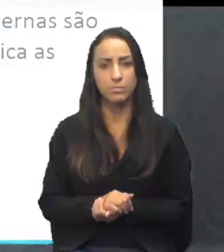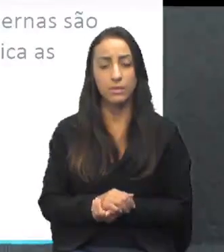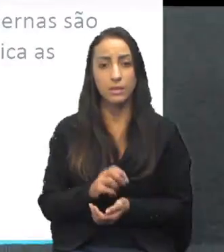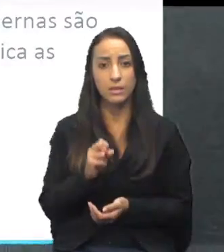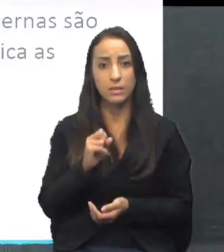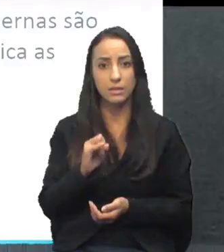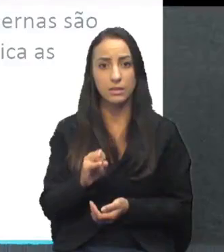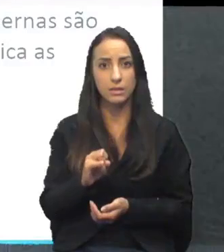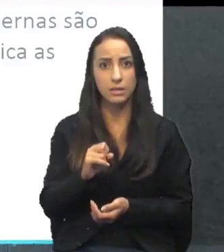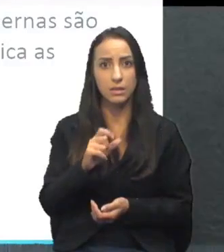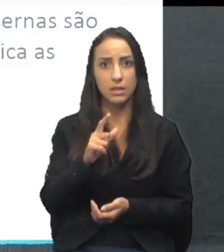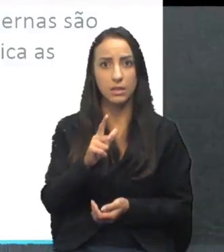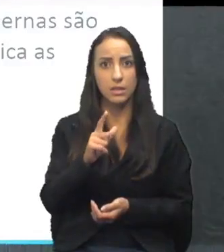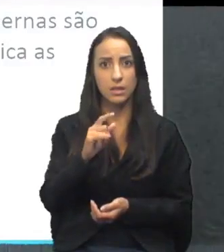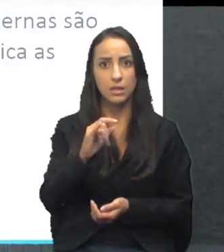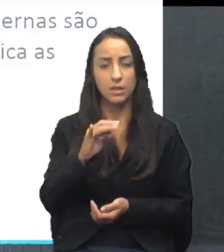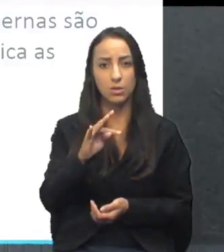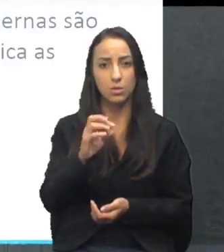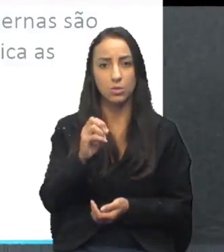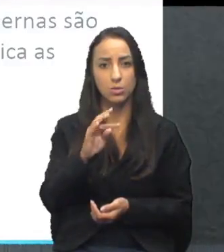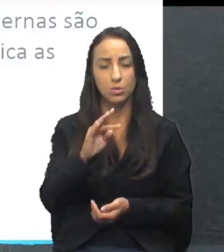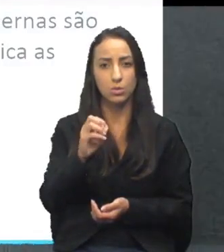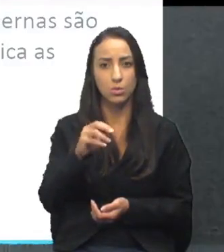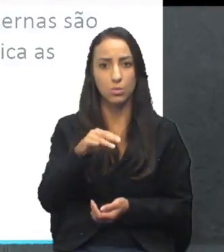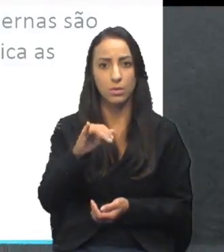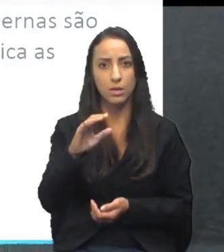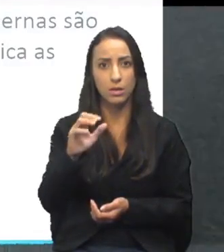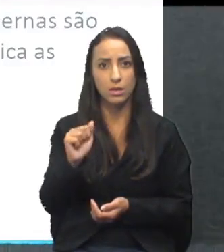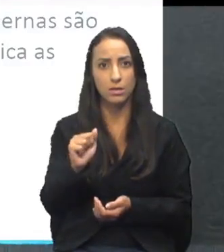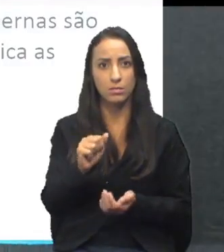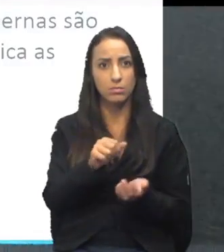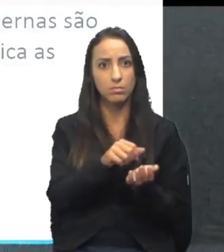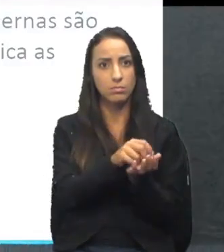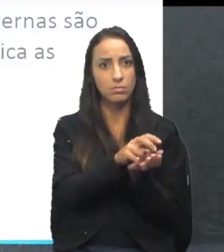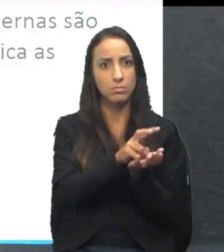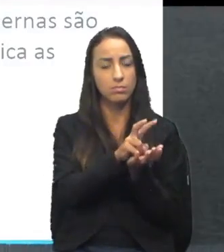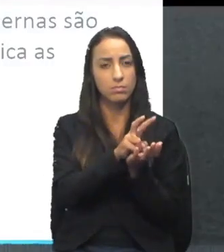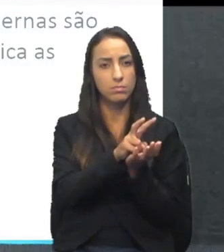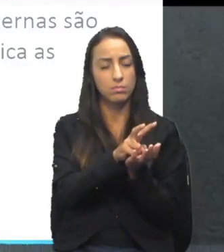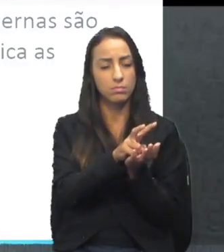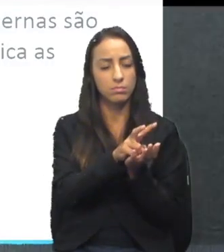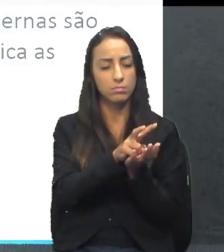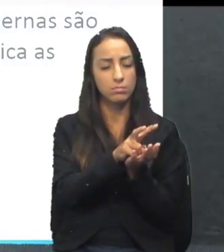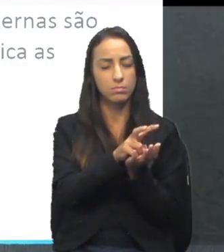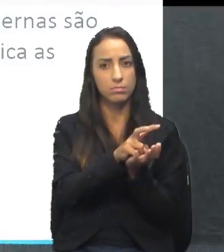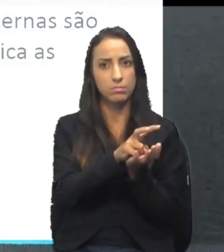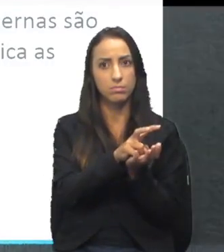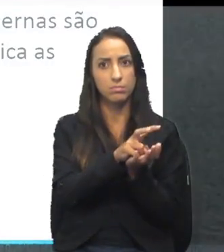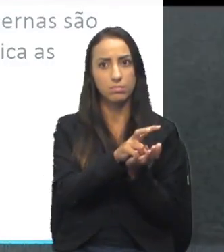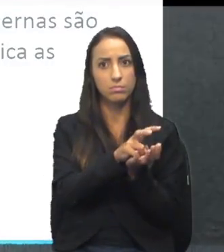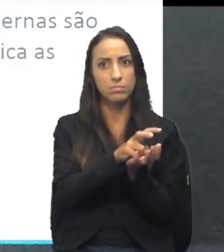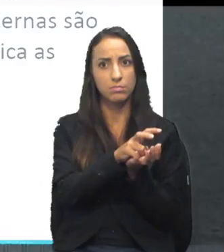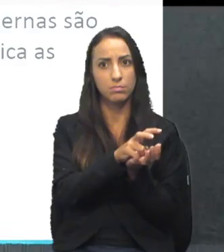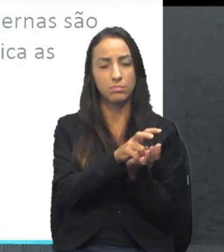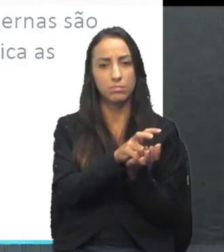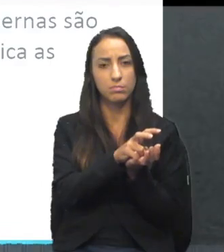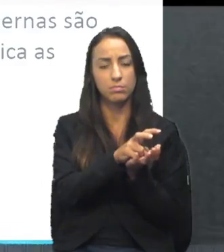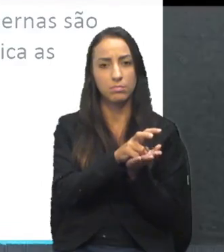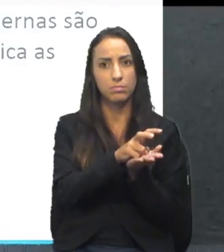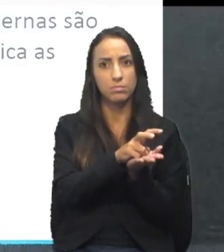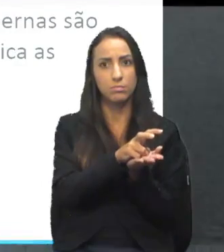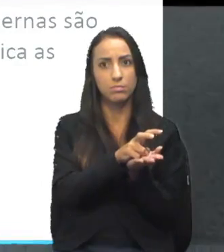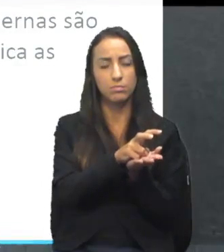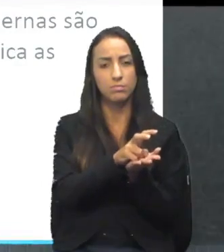em posição litotômica, as pernas ficam elevadas, apoiadas em perneiras, tá?